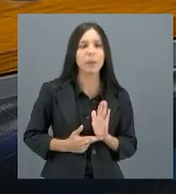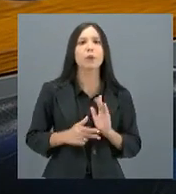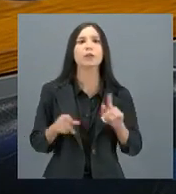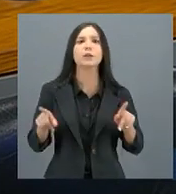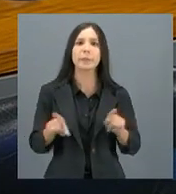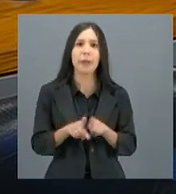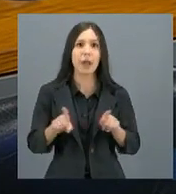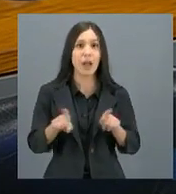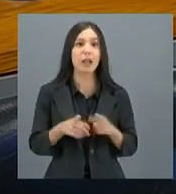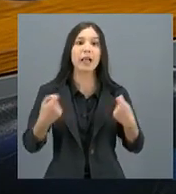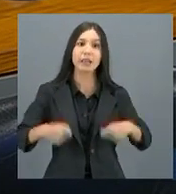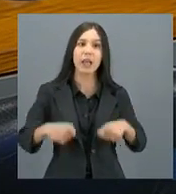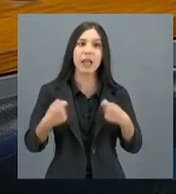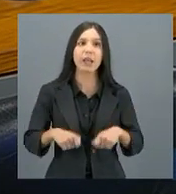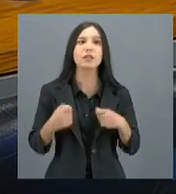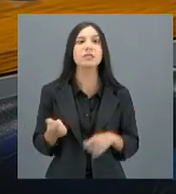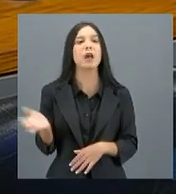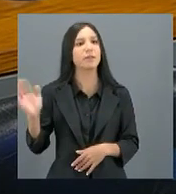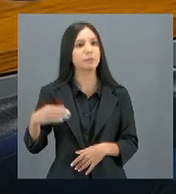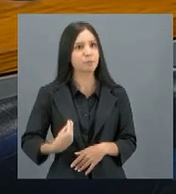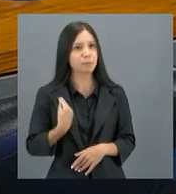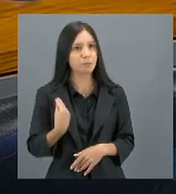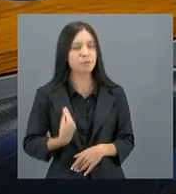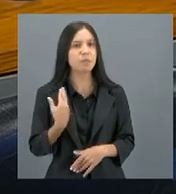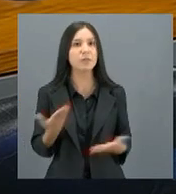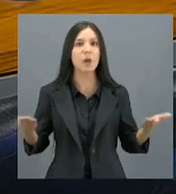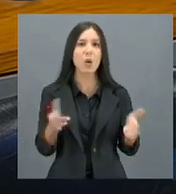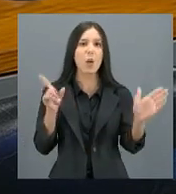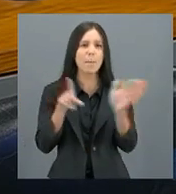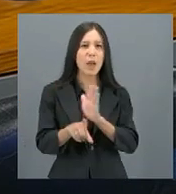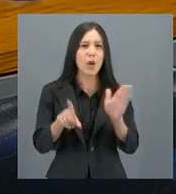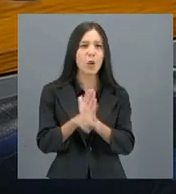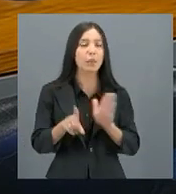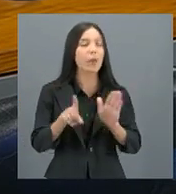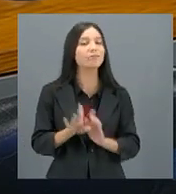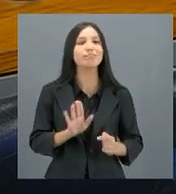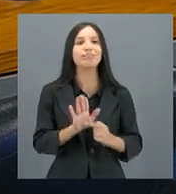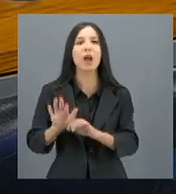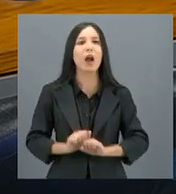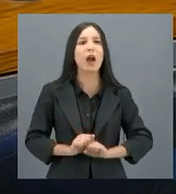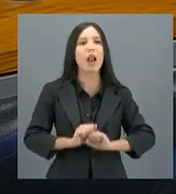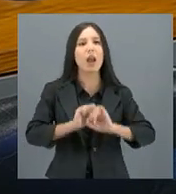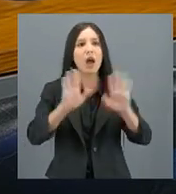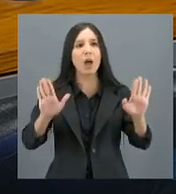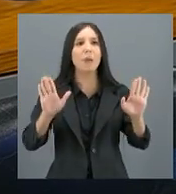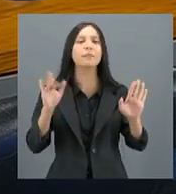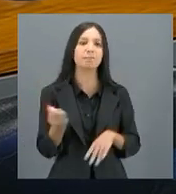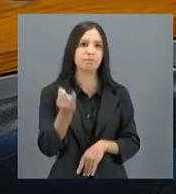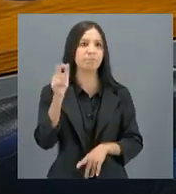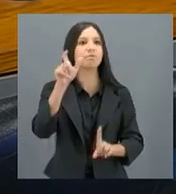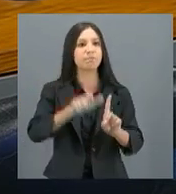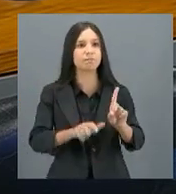que necessário a vinda dele depois, só nessas primeiras perguntas aqui já fica claro a importância de a gente ouvir esse